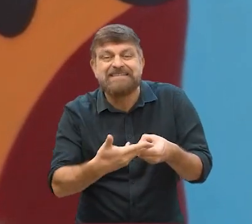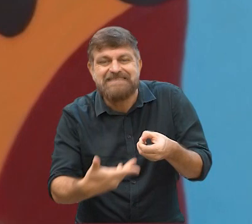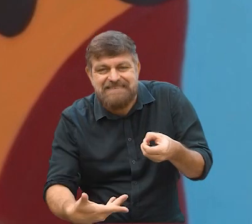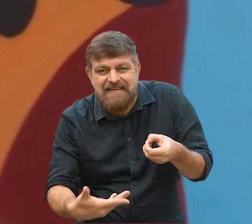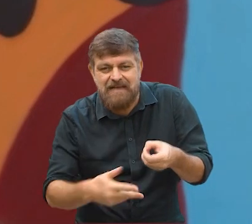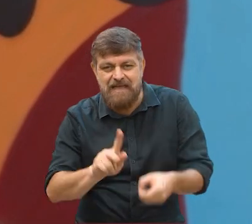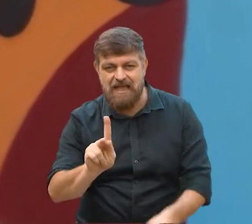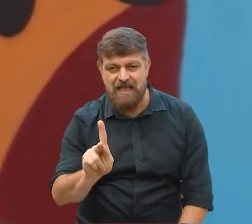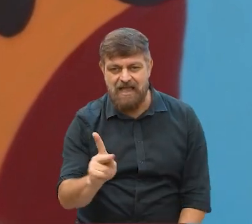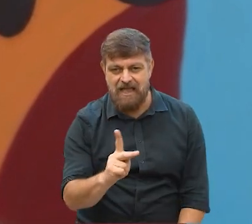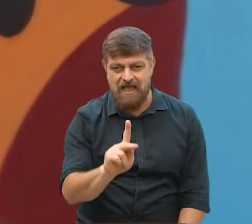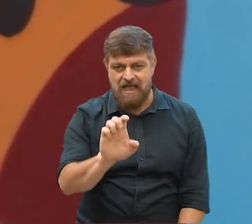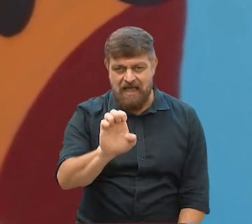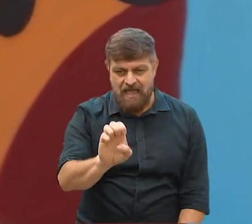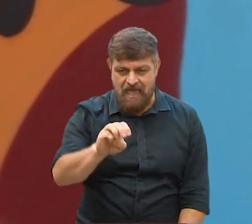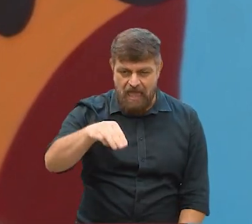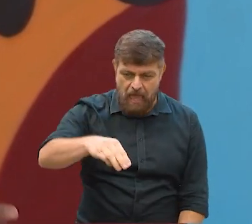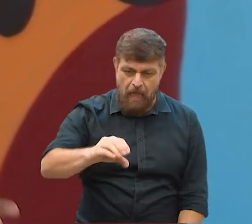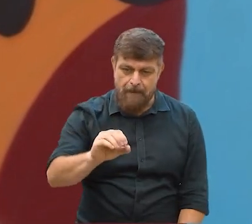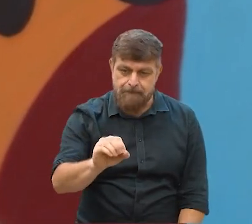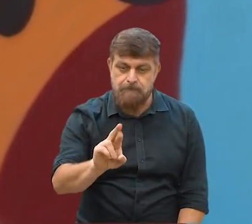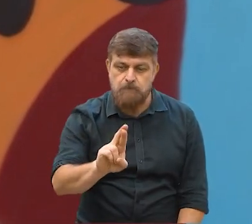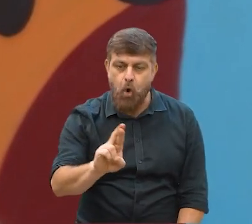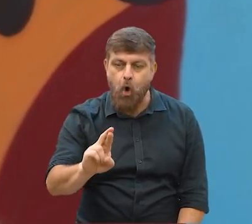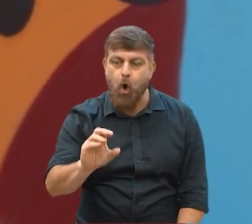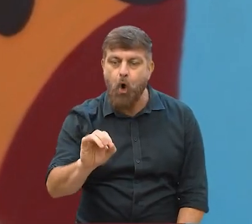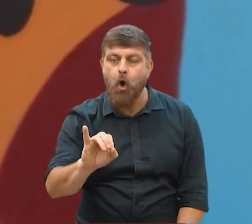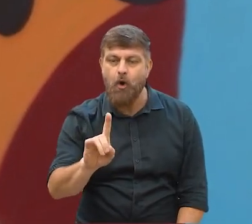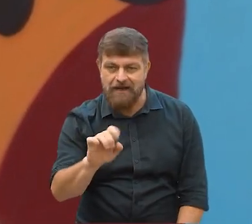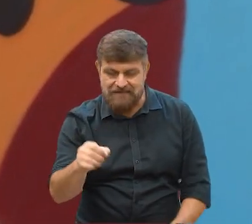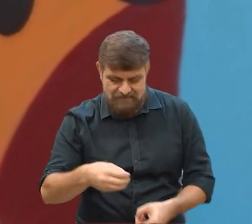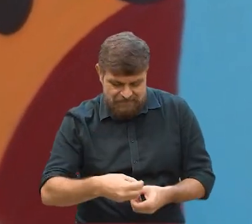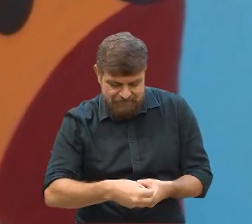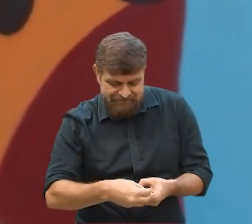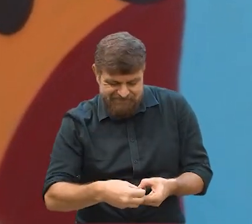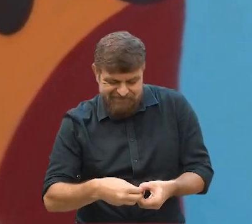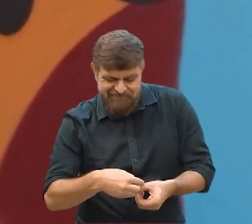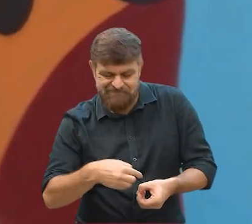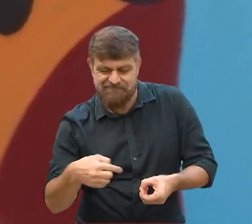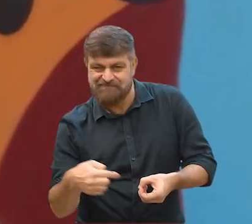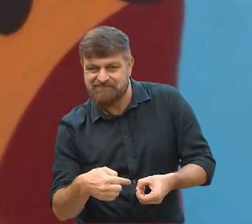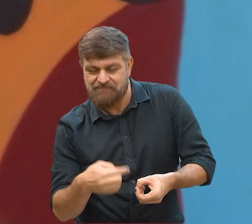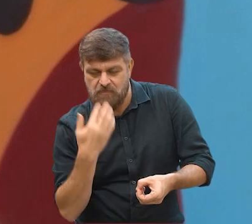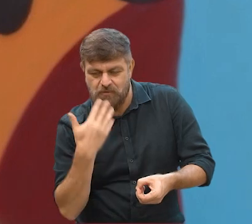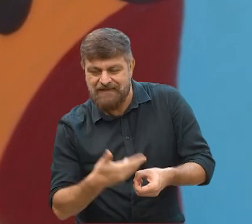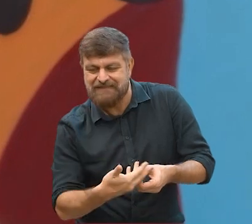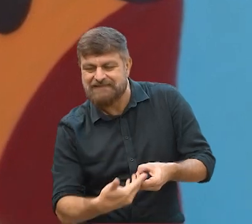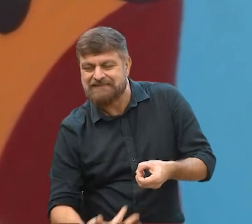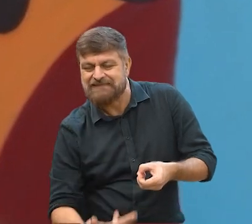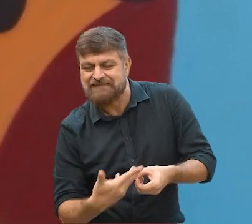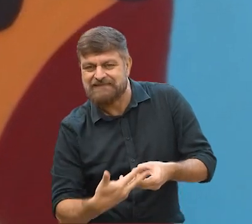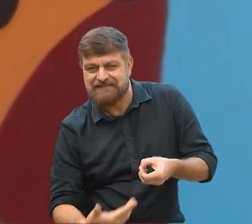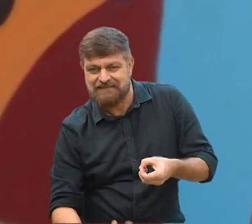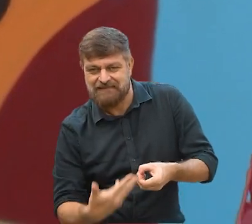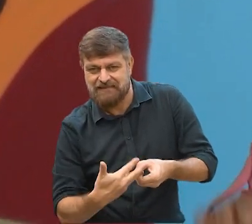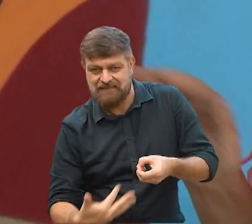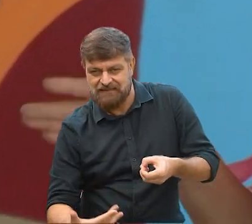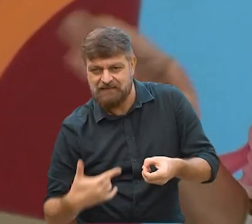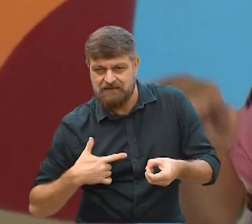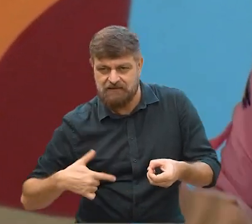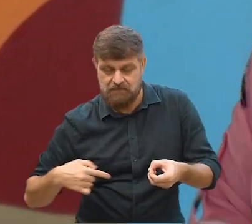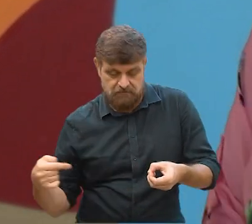sangramento. A causa mais comum de sangramento são hemorroides, que são varizes, são elevações de vasos sanguíneos